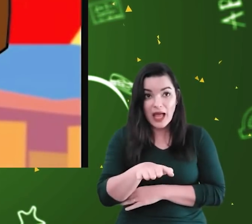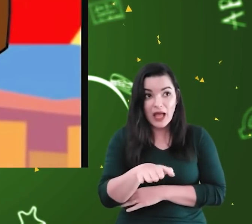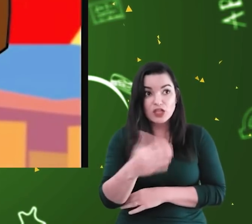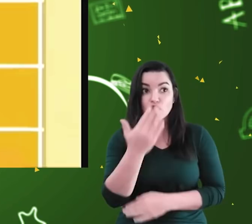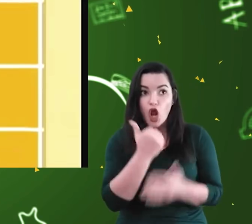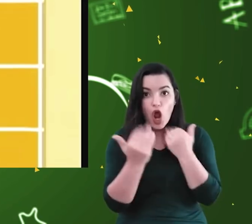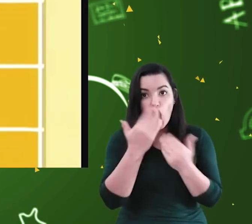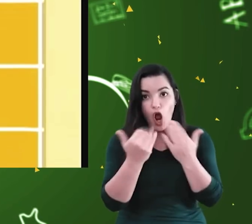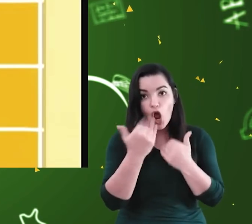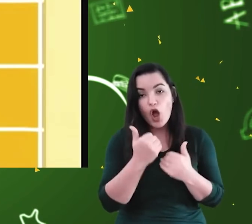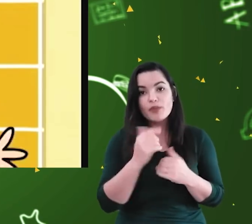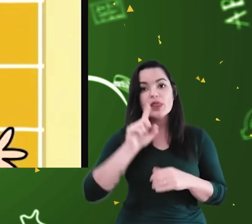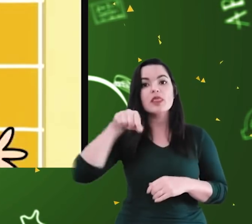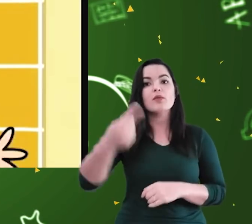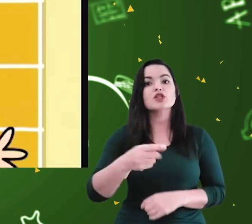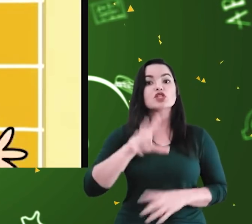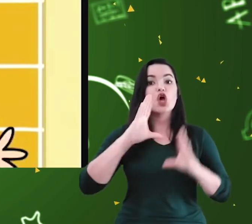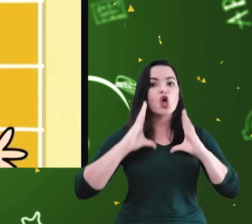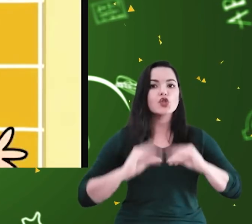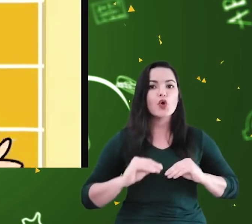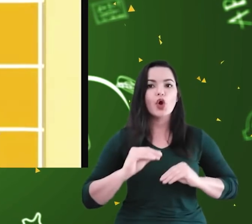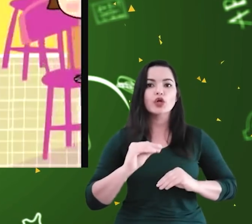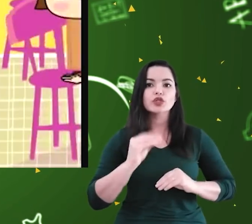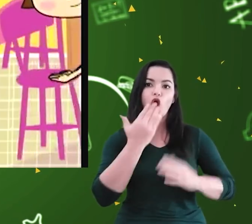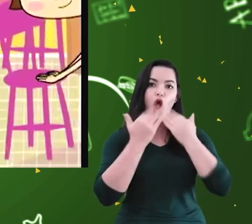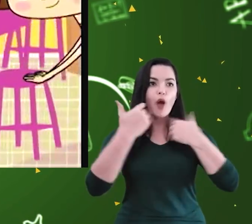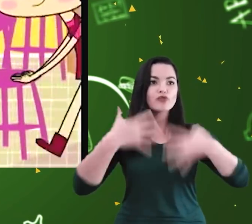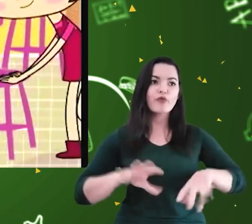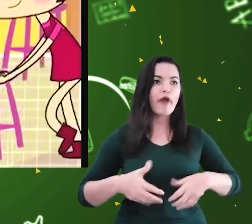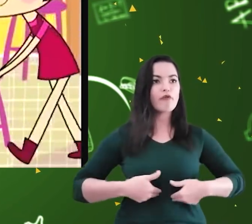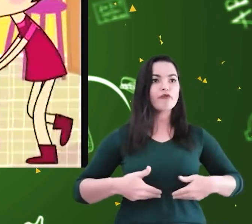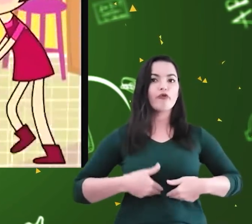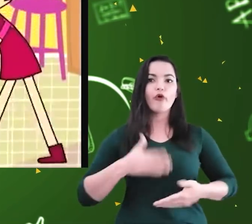fica sem fome. Tá, então corre lá, anda.